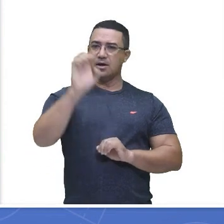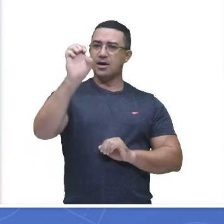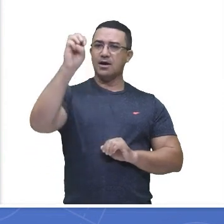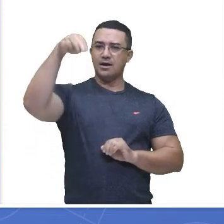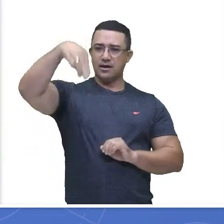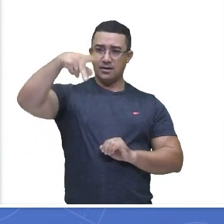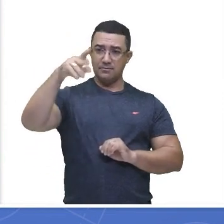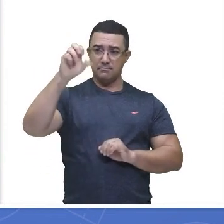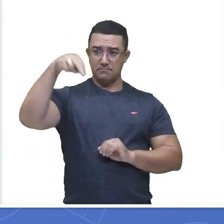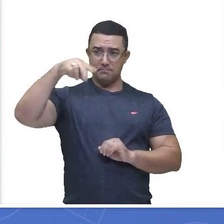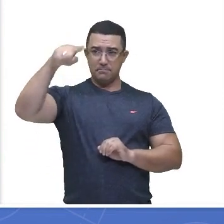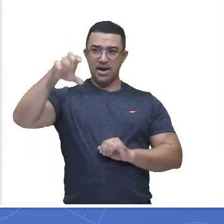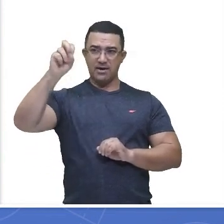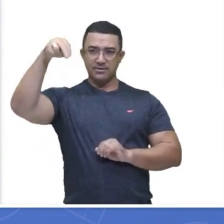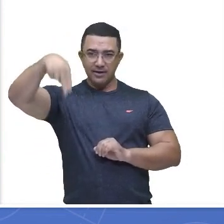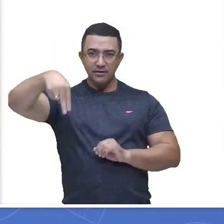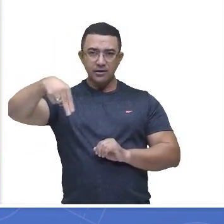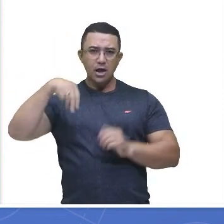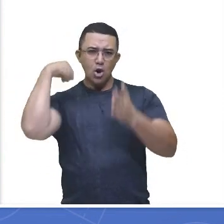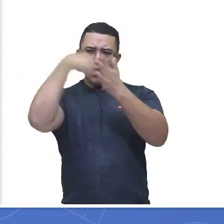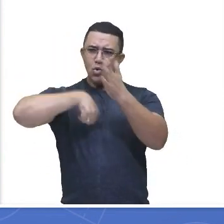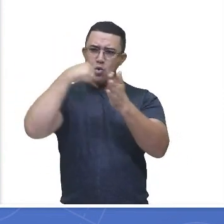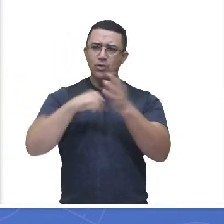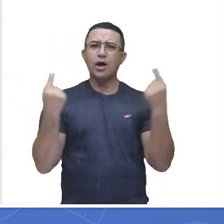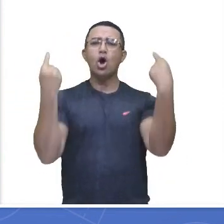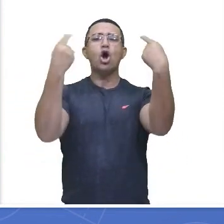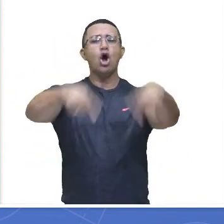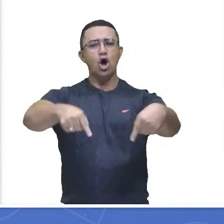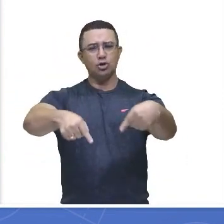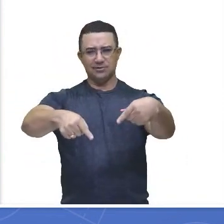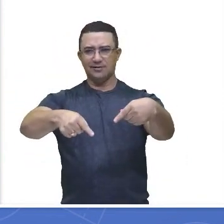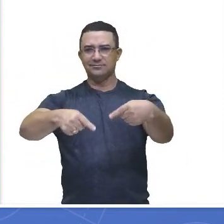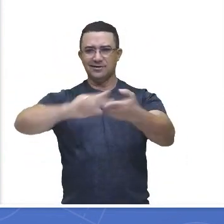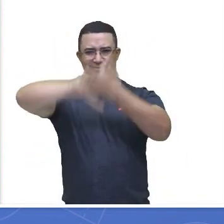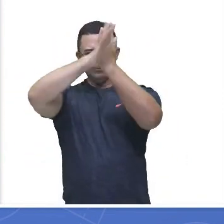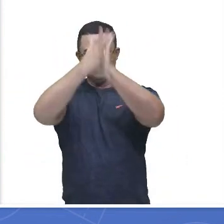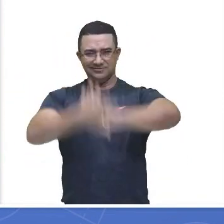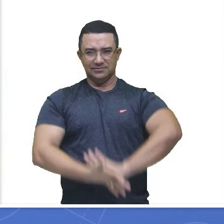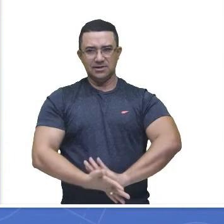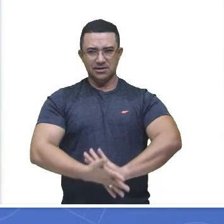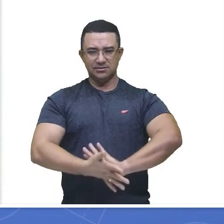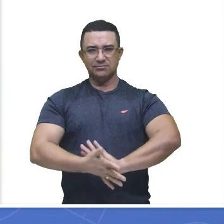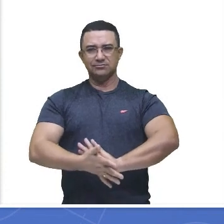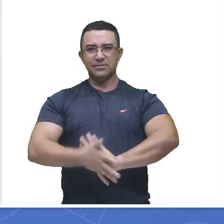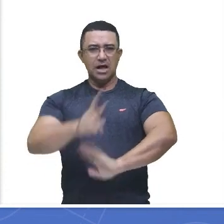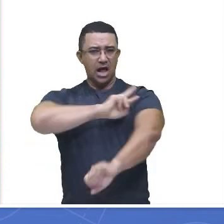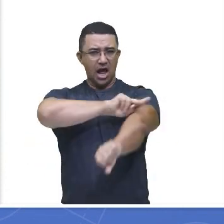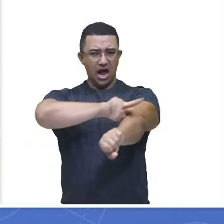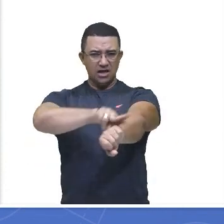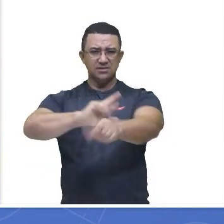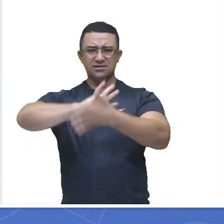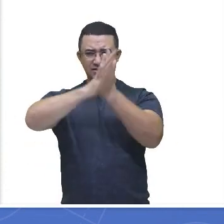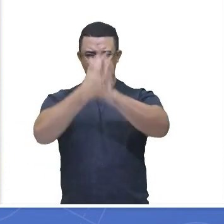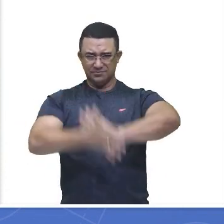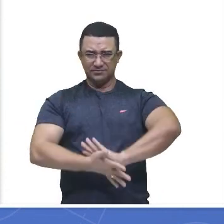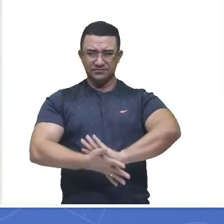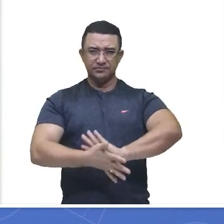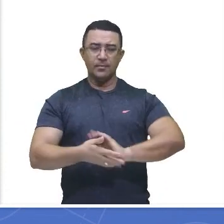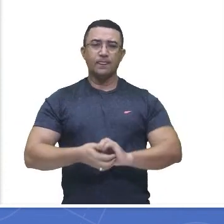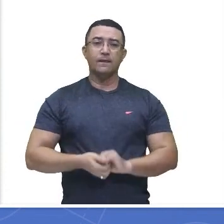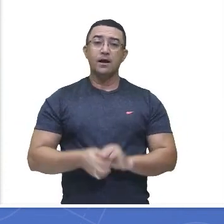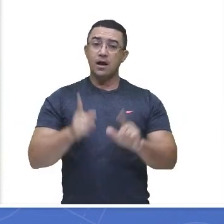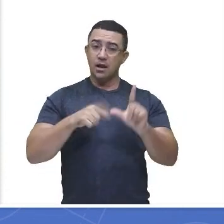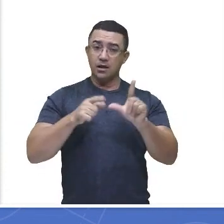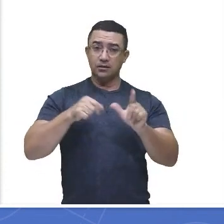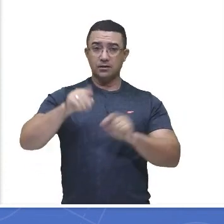se empenhem em la lucha contra o racismo, né? Que todos se empenhem na luta contra o racismo. Letra